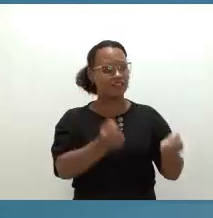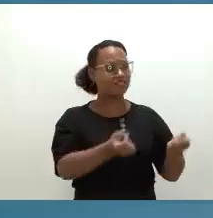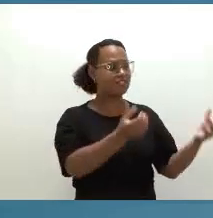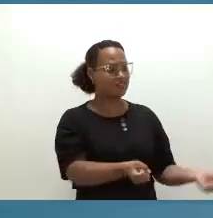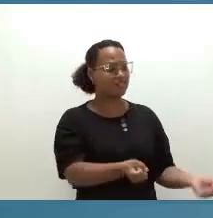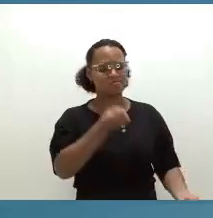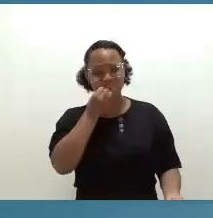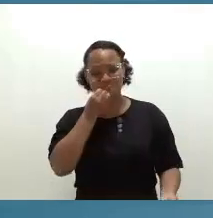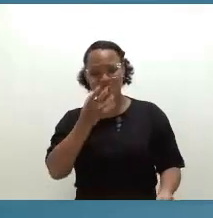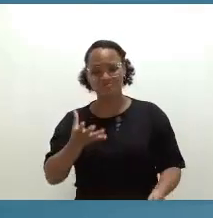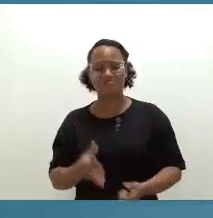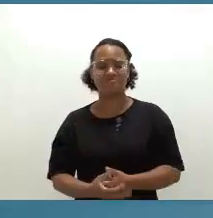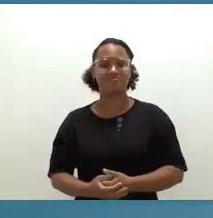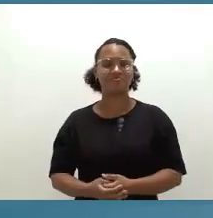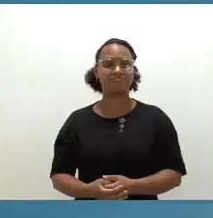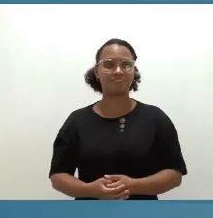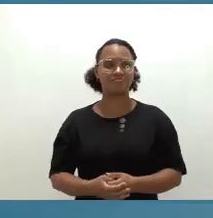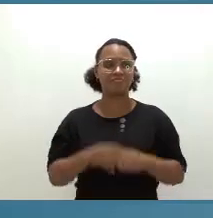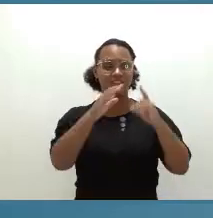Embargador Maíco.